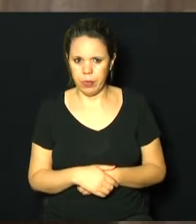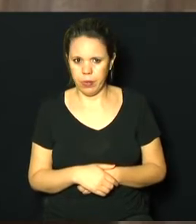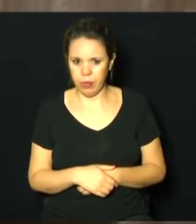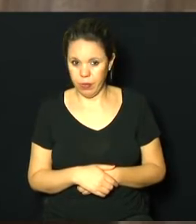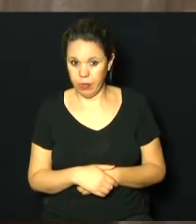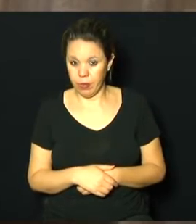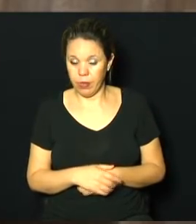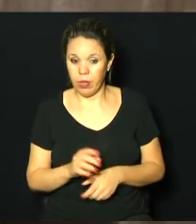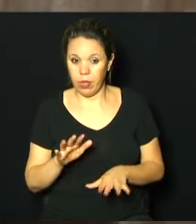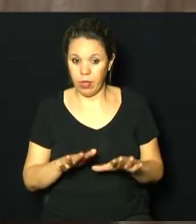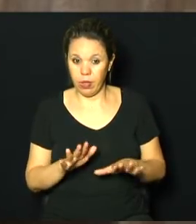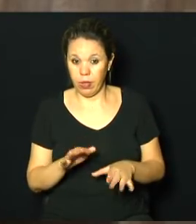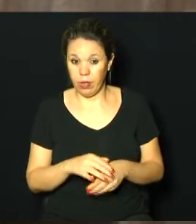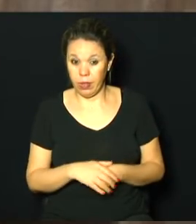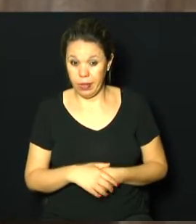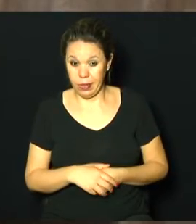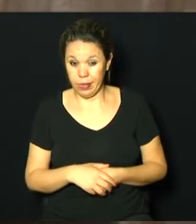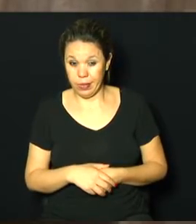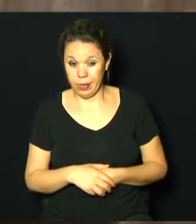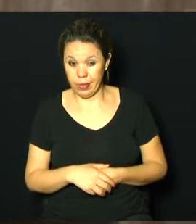acabo, inclusive,